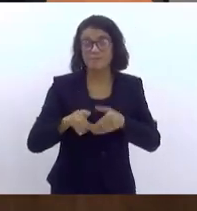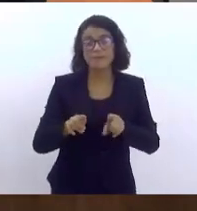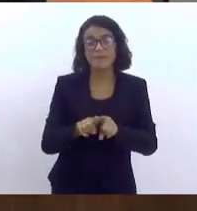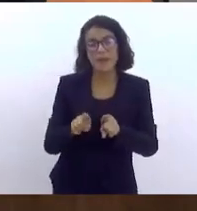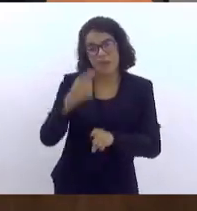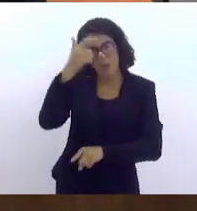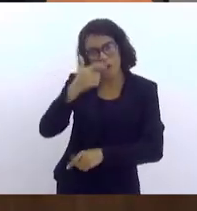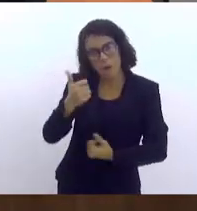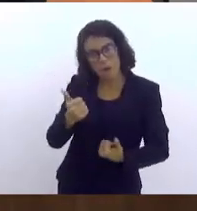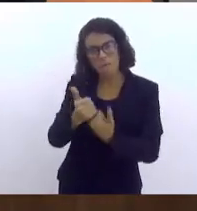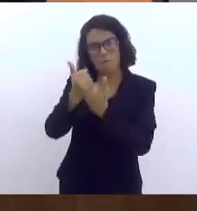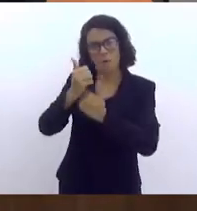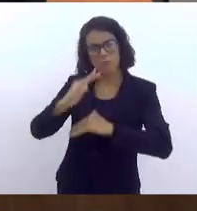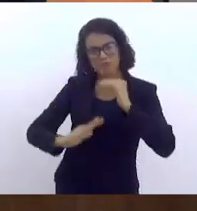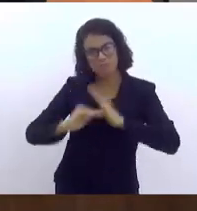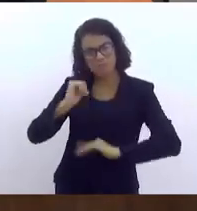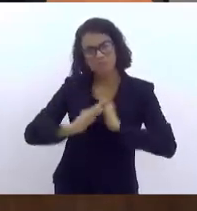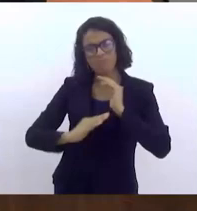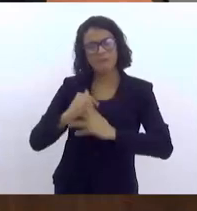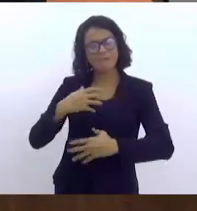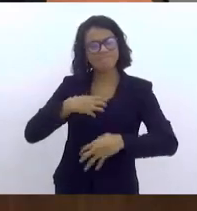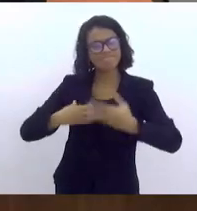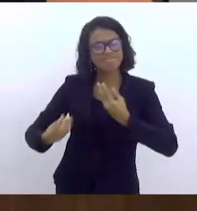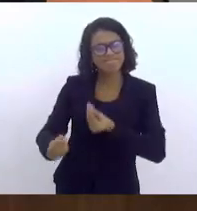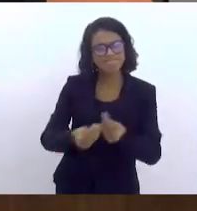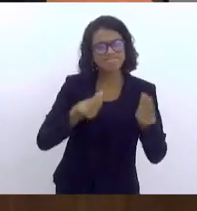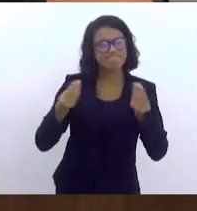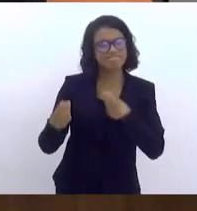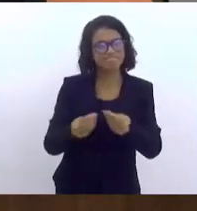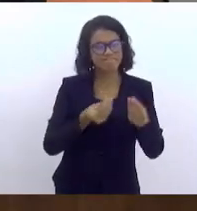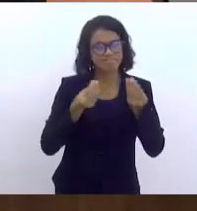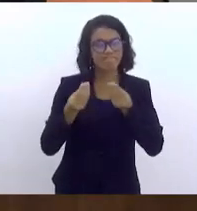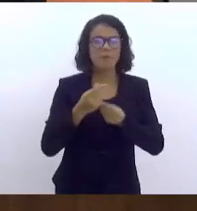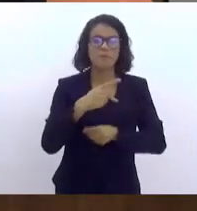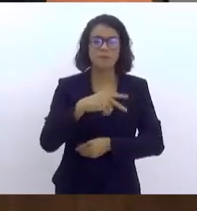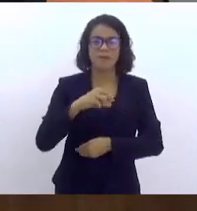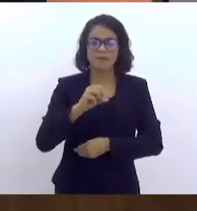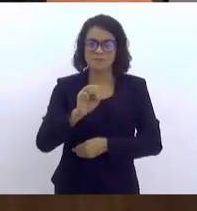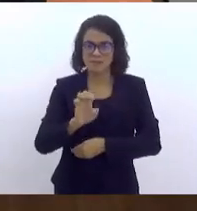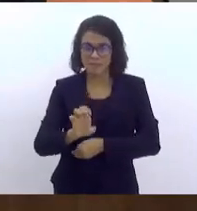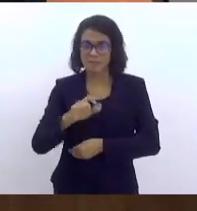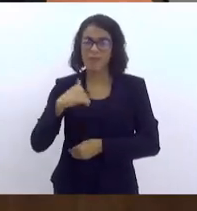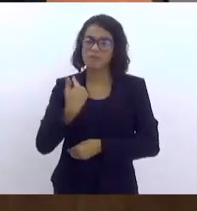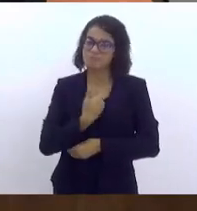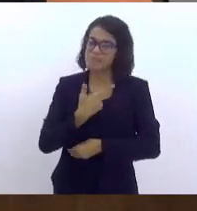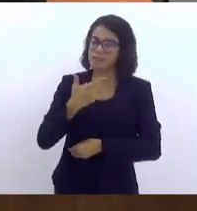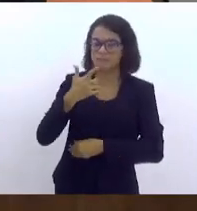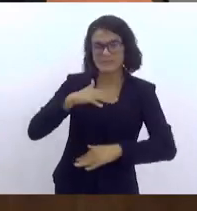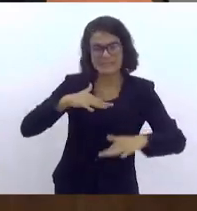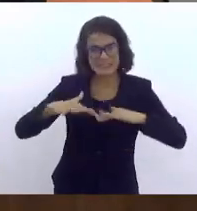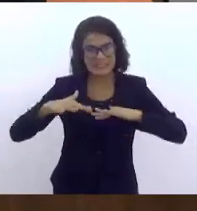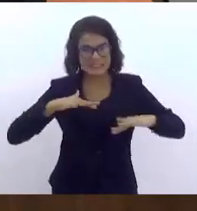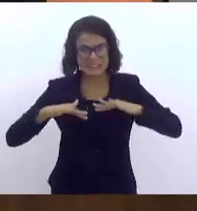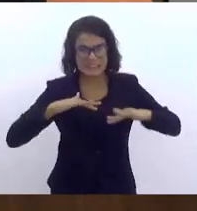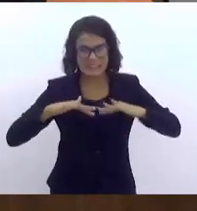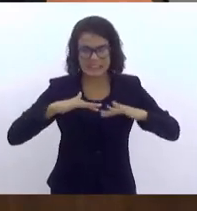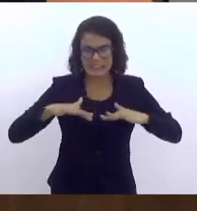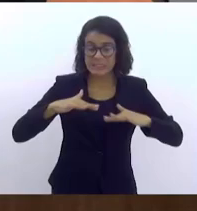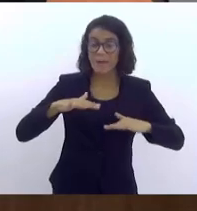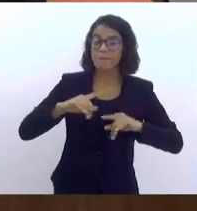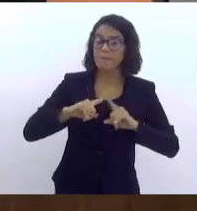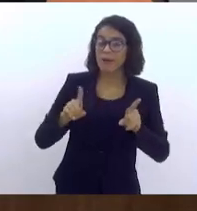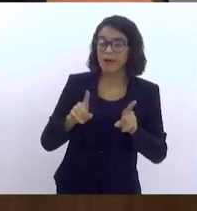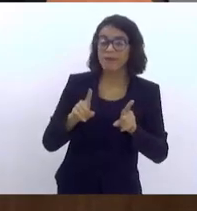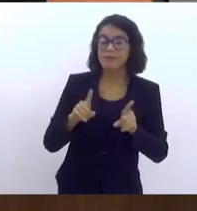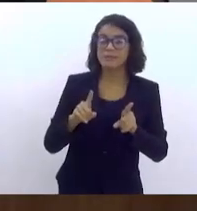quanto apoiadora técnica e sensível a todas as ações do PSE a gente tem tentado se mobilizar na medida do possível com essa questão